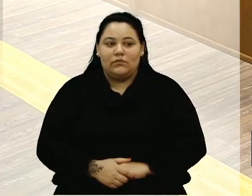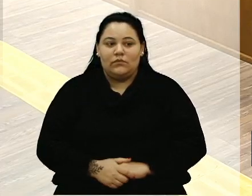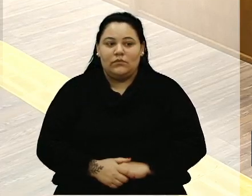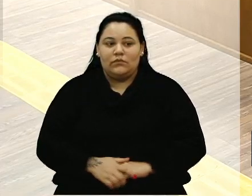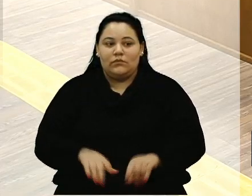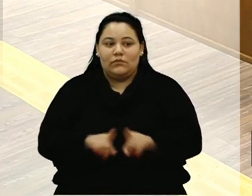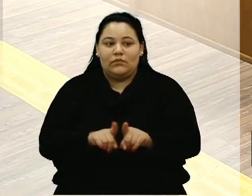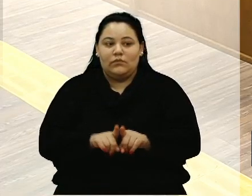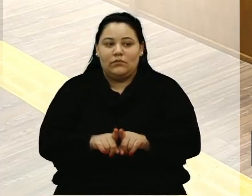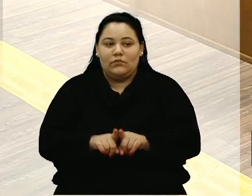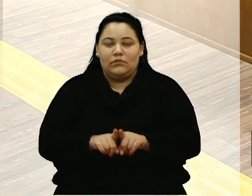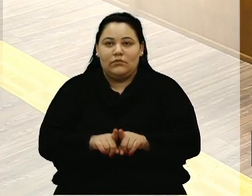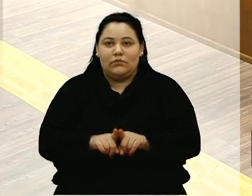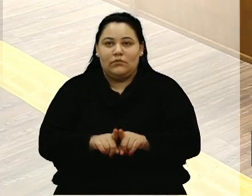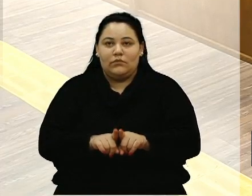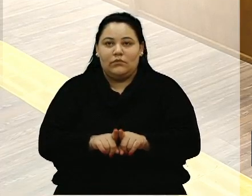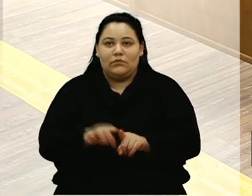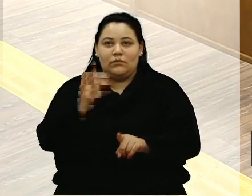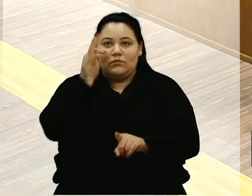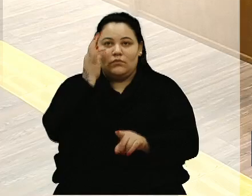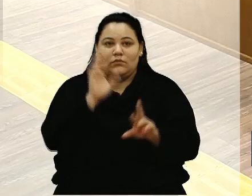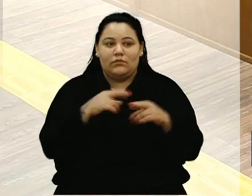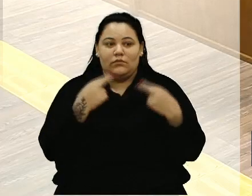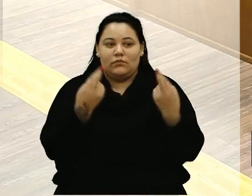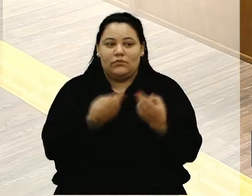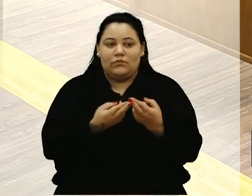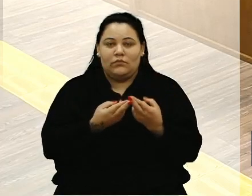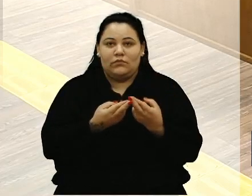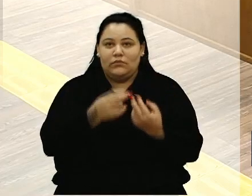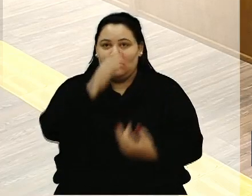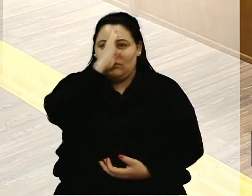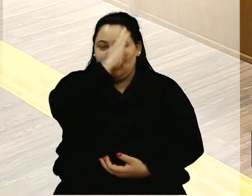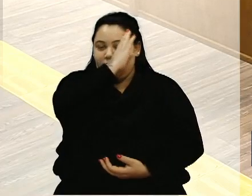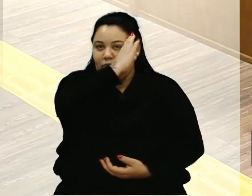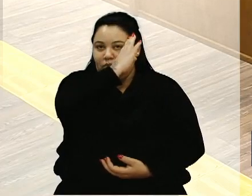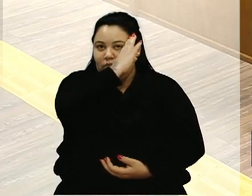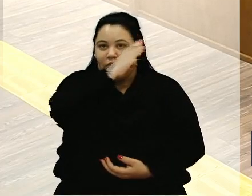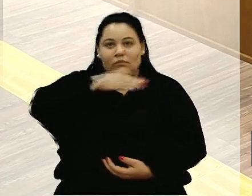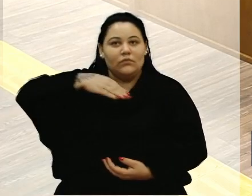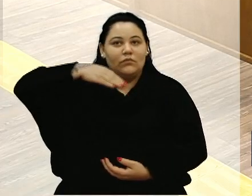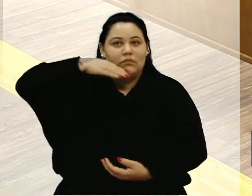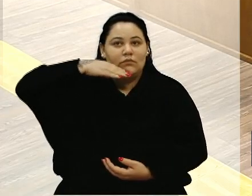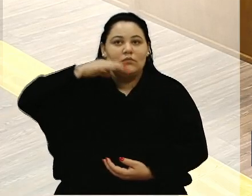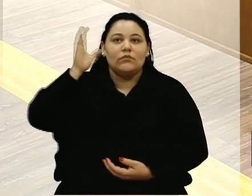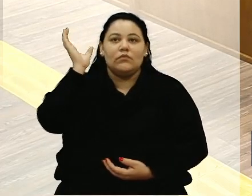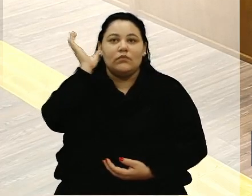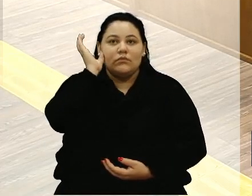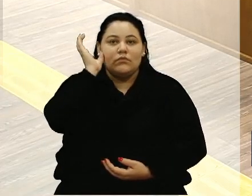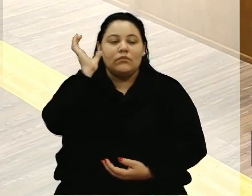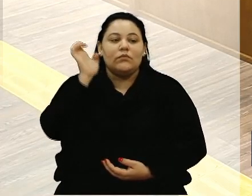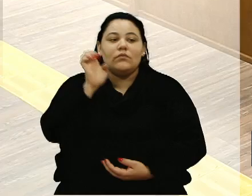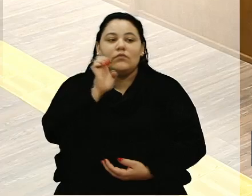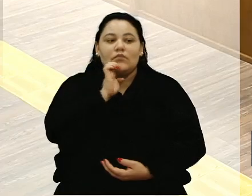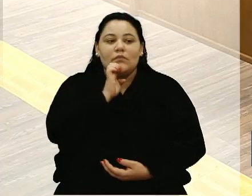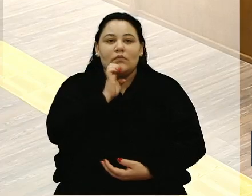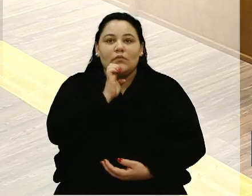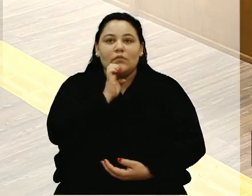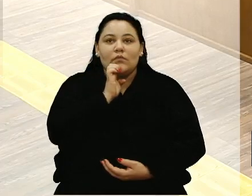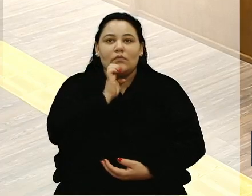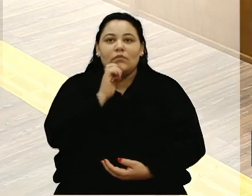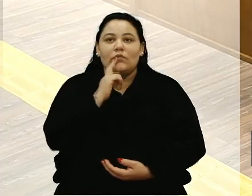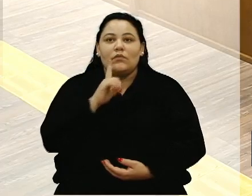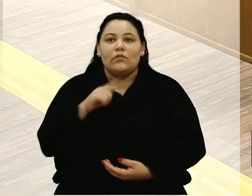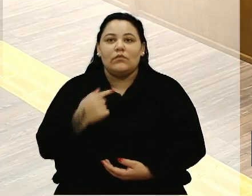11h37, ausentes na sessão, vereadores Adriano Bressan, Bortola, Cadori, Stella Balardim, Gladys